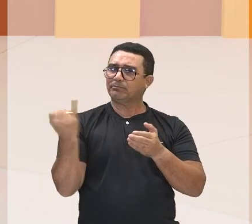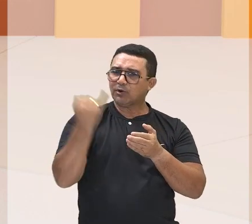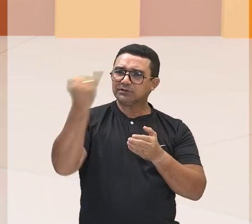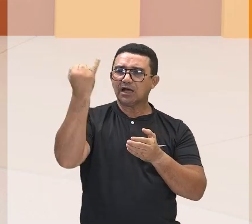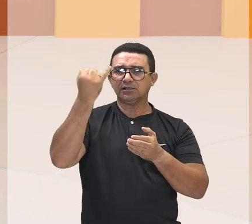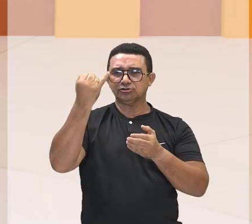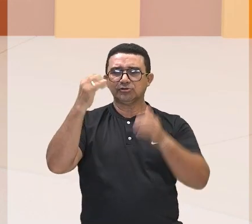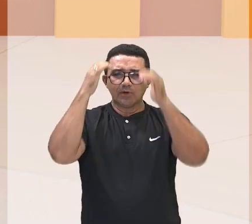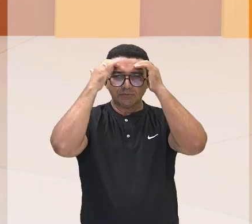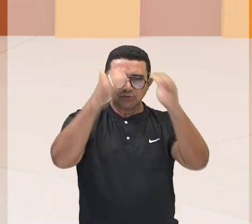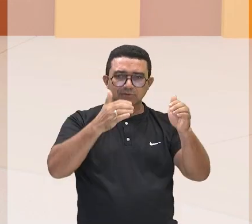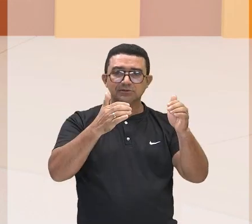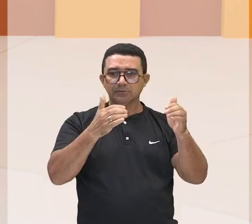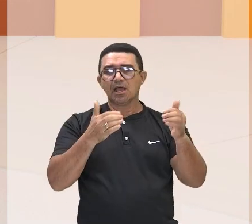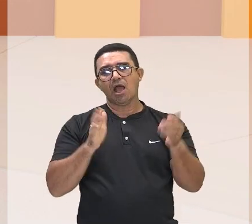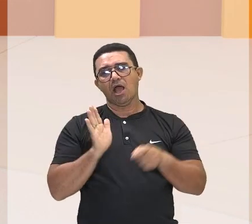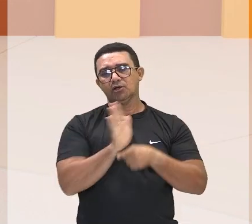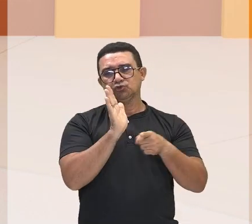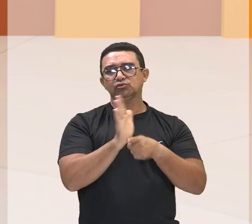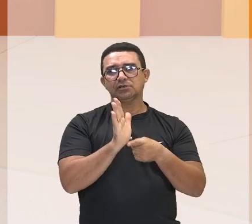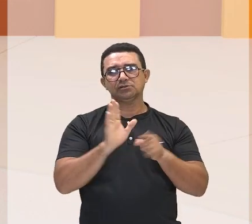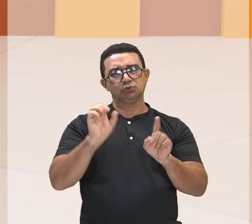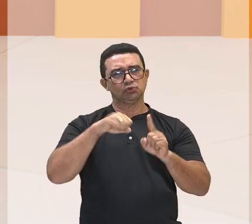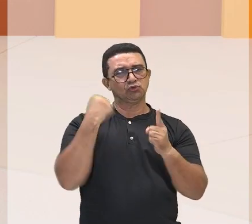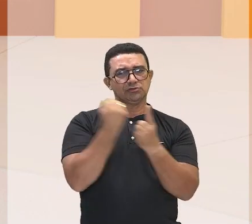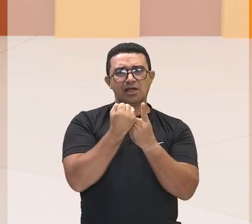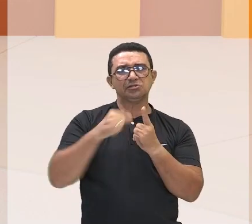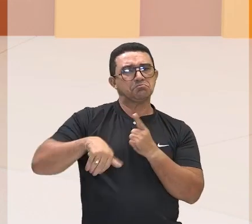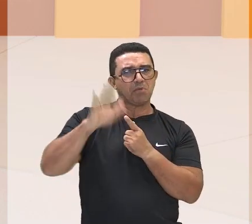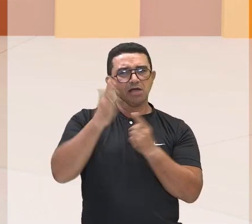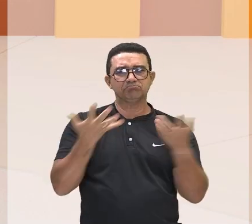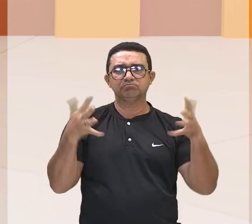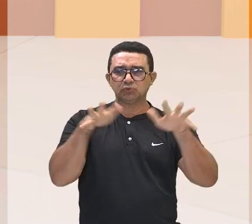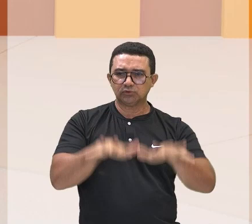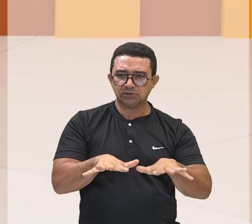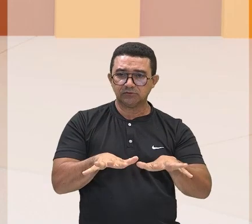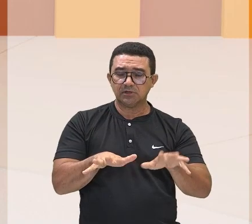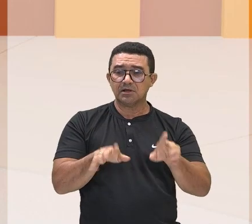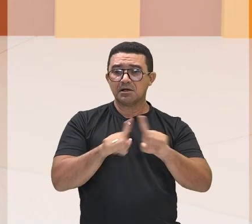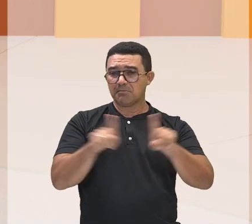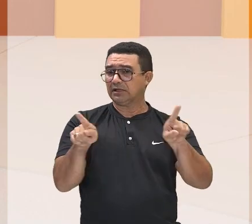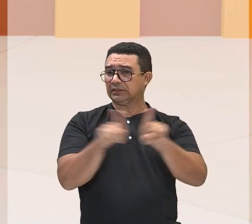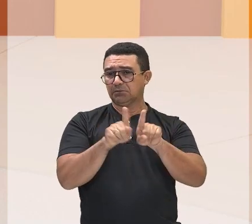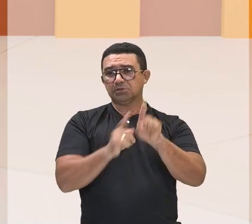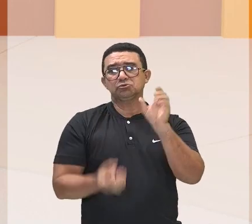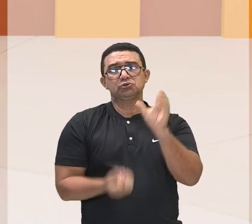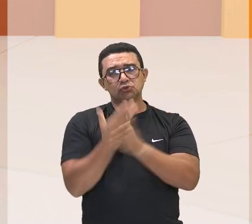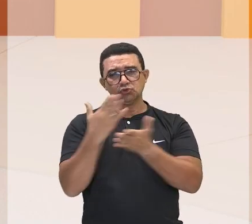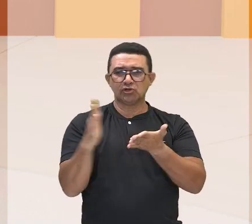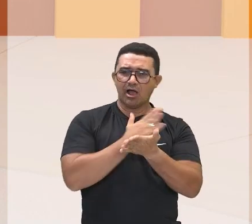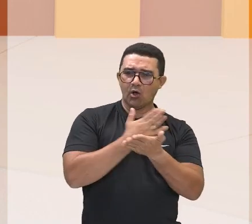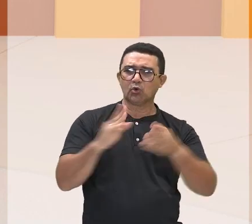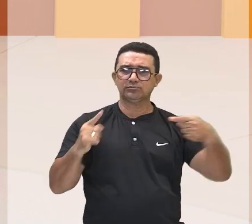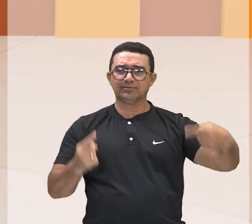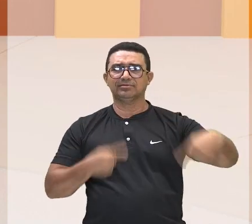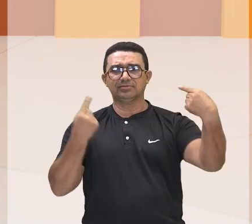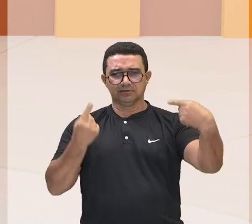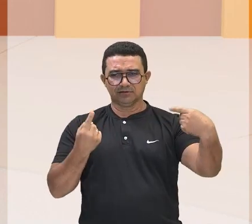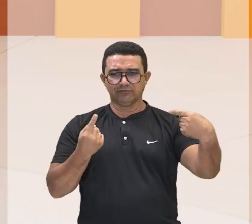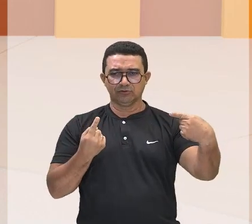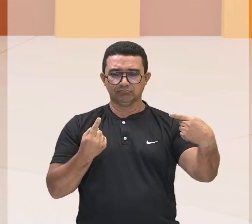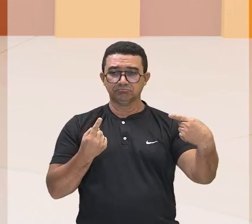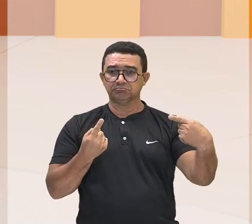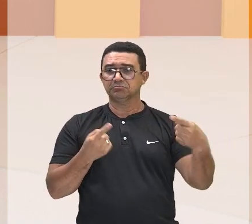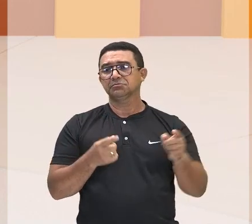sociedade mais inclusiva e harmoniosa. E acaba existindo alguns desafios, tá? Esses desafios, eles podem